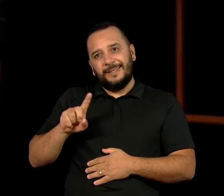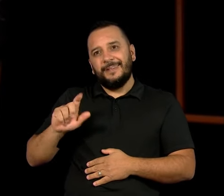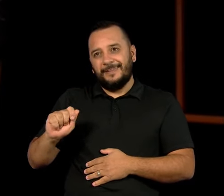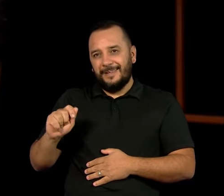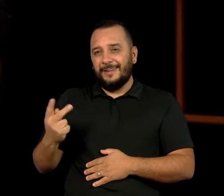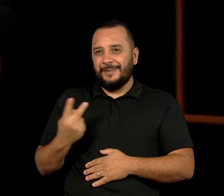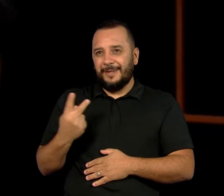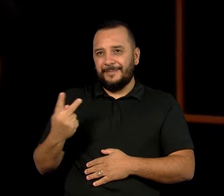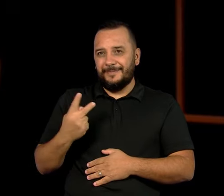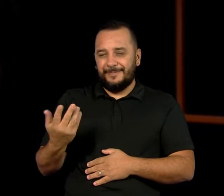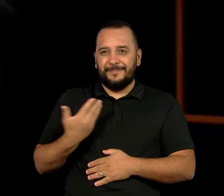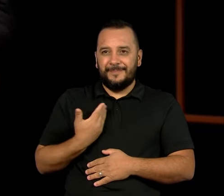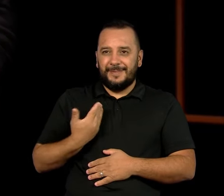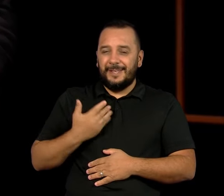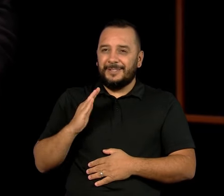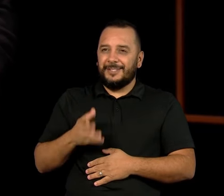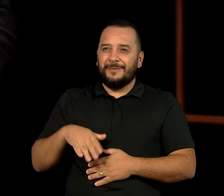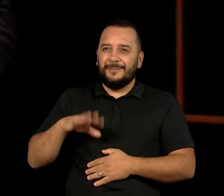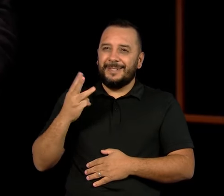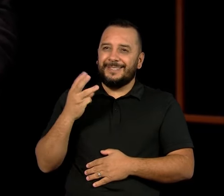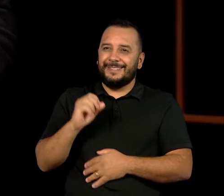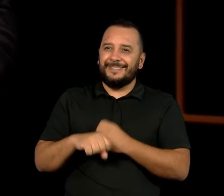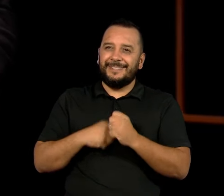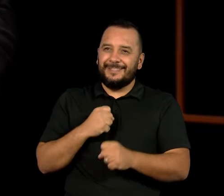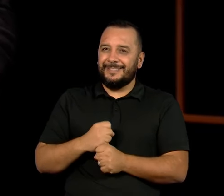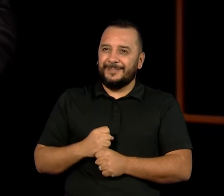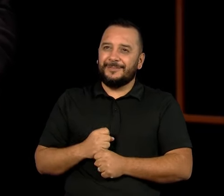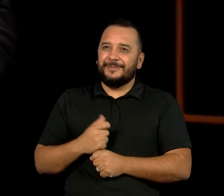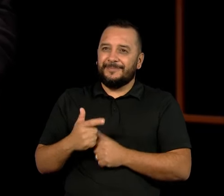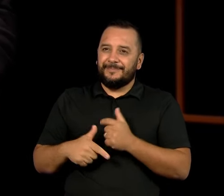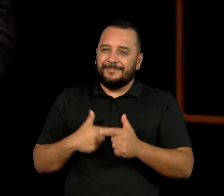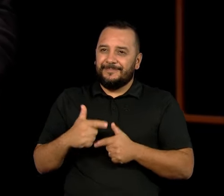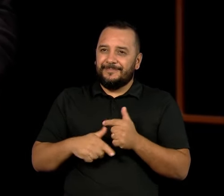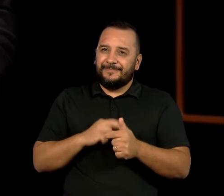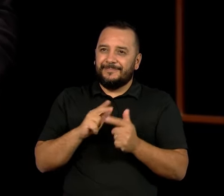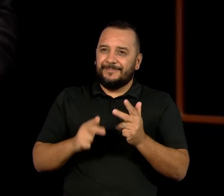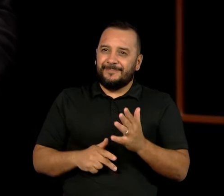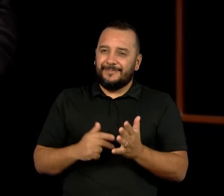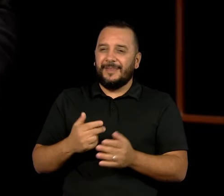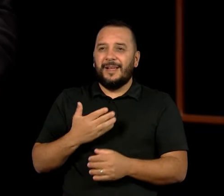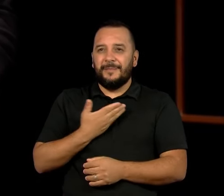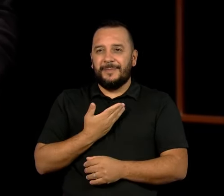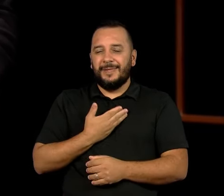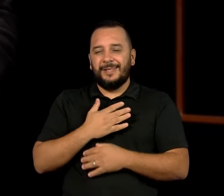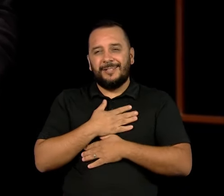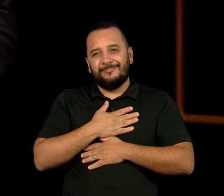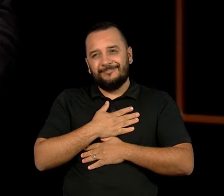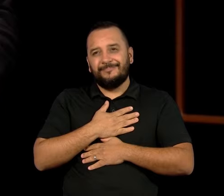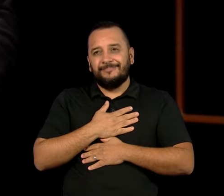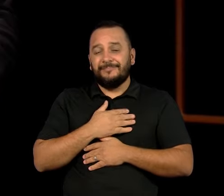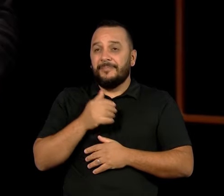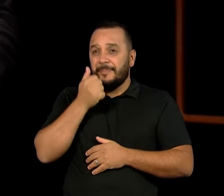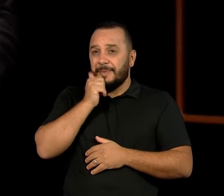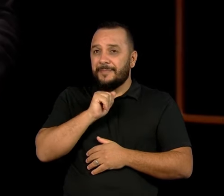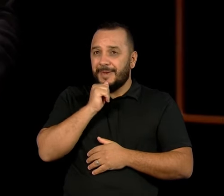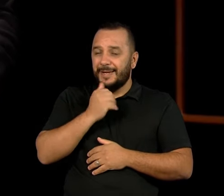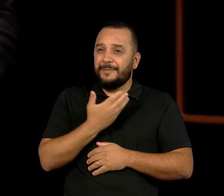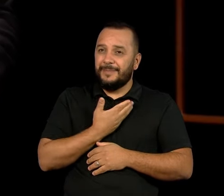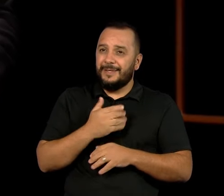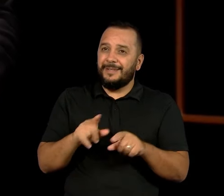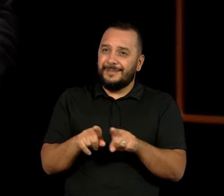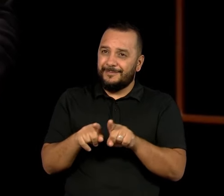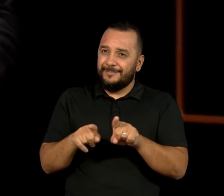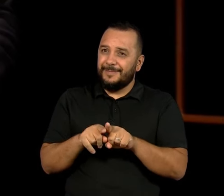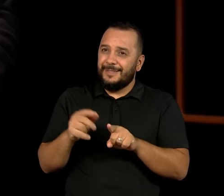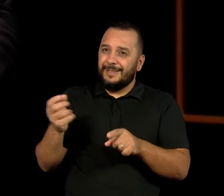já tem 30 e tantos anos e tantos trabalhos, é uma amiga querida, se tornou realmente muito amiga de minha mãe, fiquei muito emocionado ao escutar